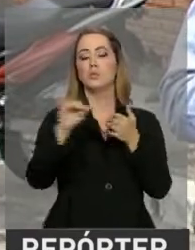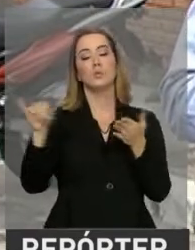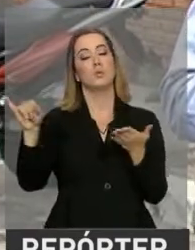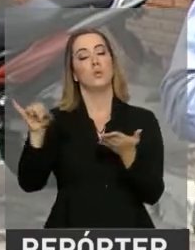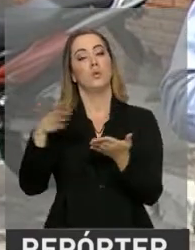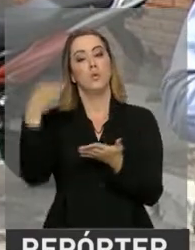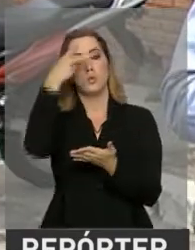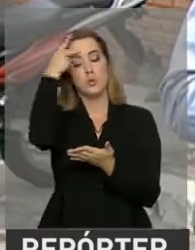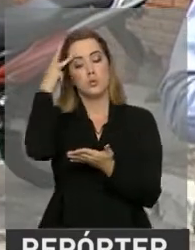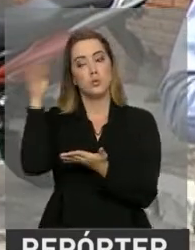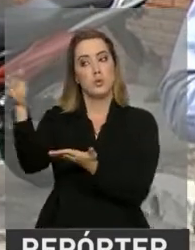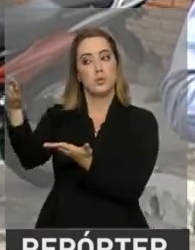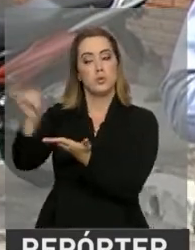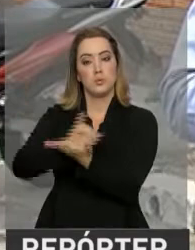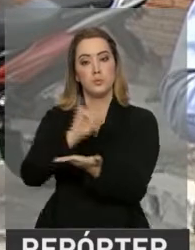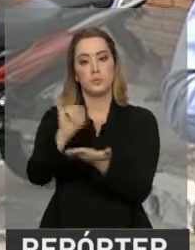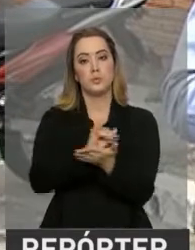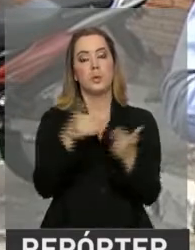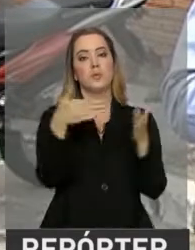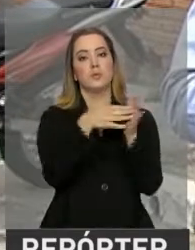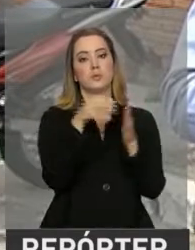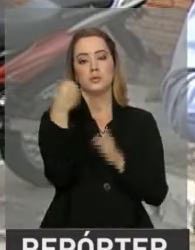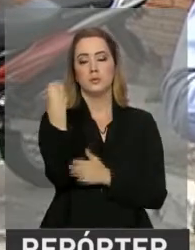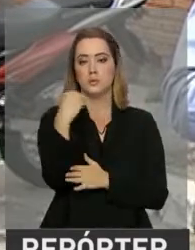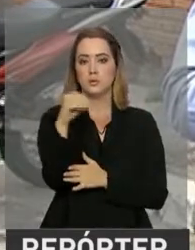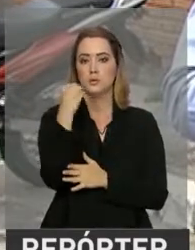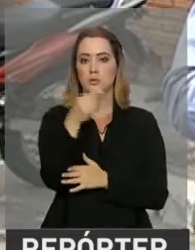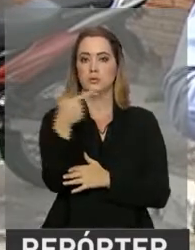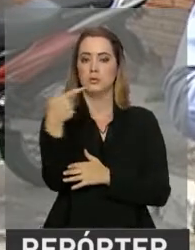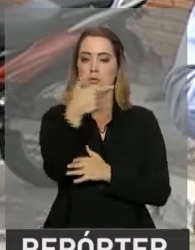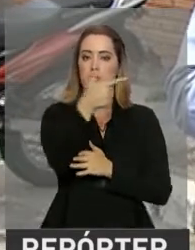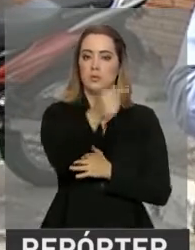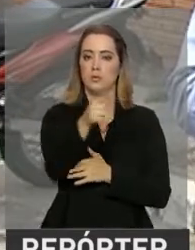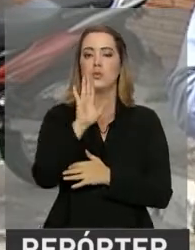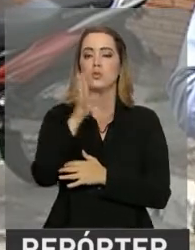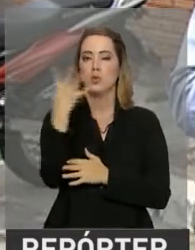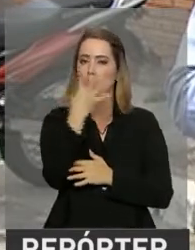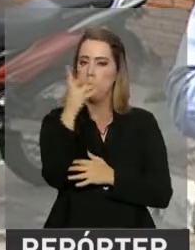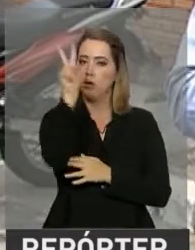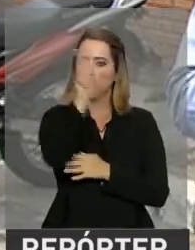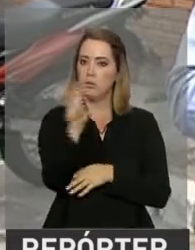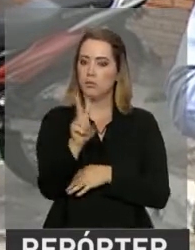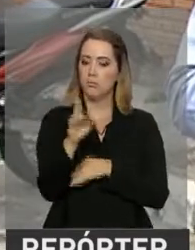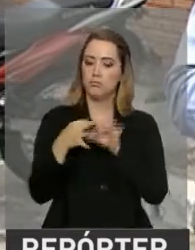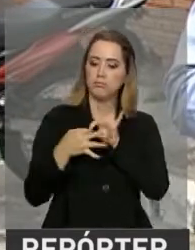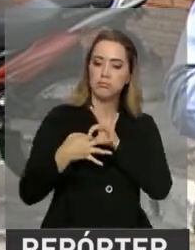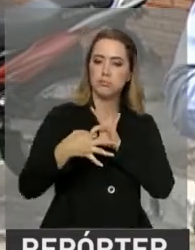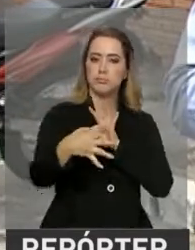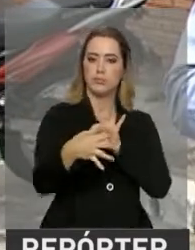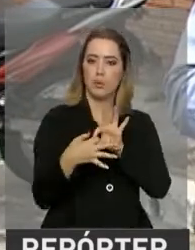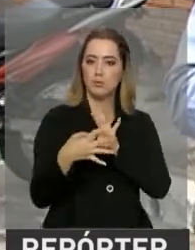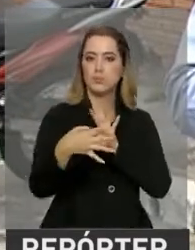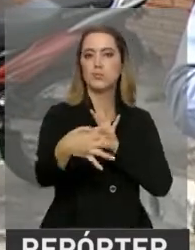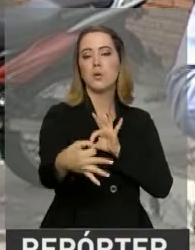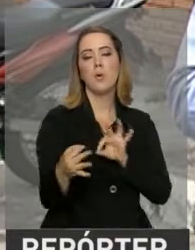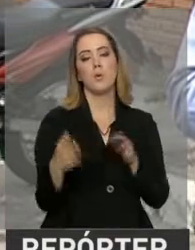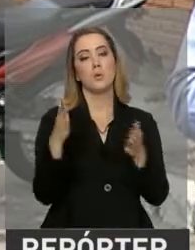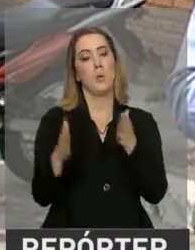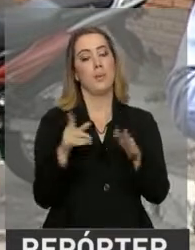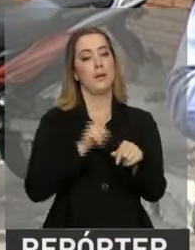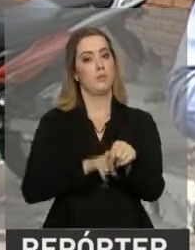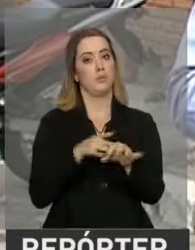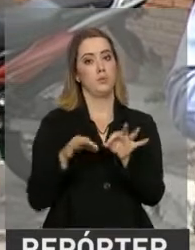até outubro de 2017 já é a quarta prorrogação seguida desde que o país começou a expedir o documento em